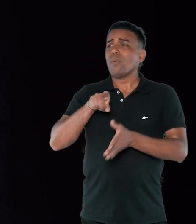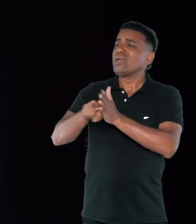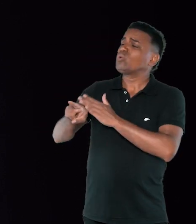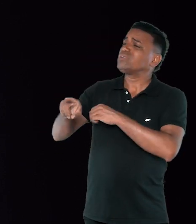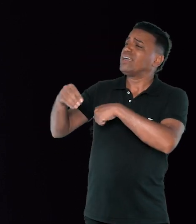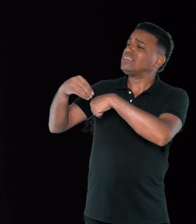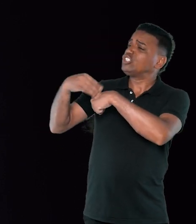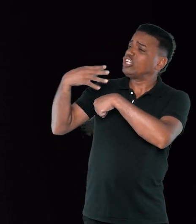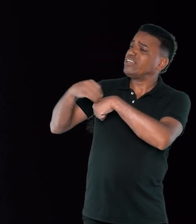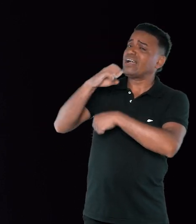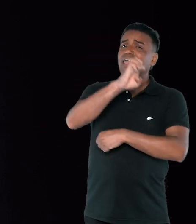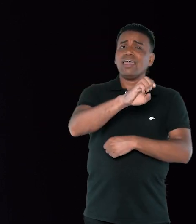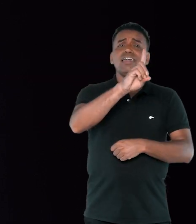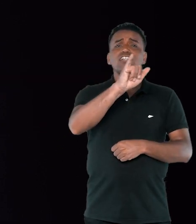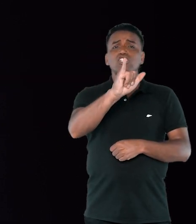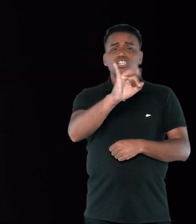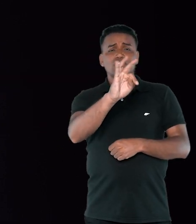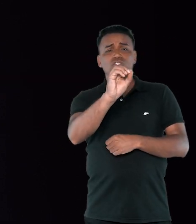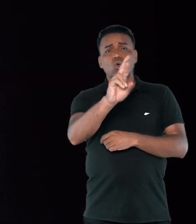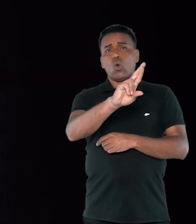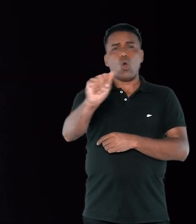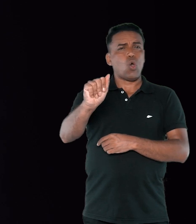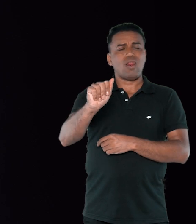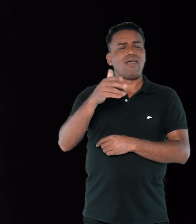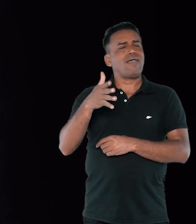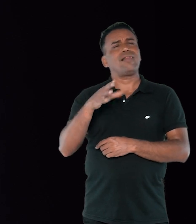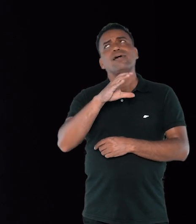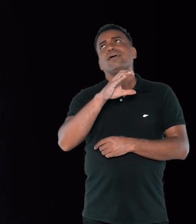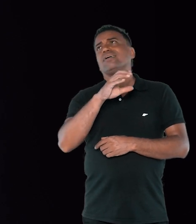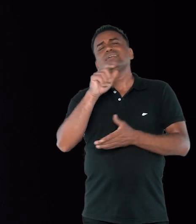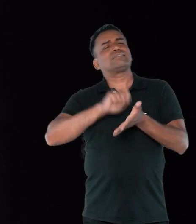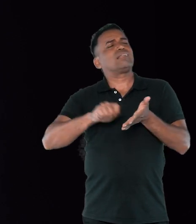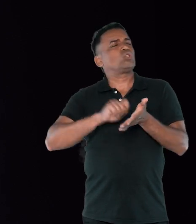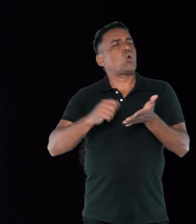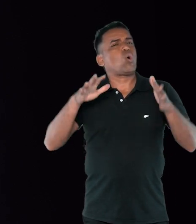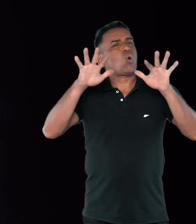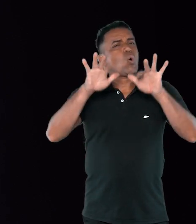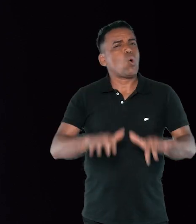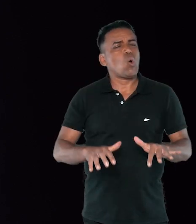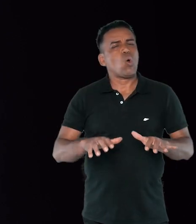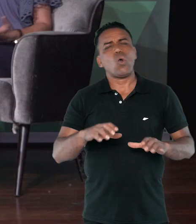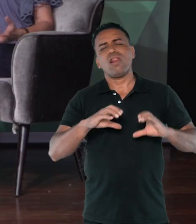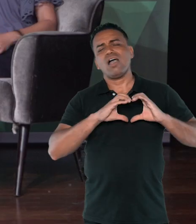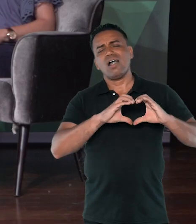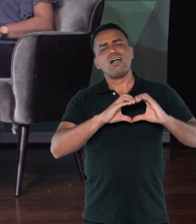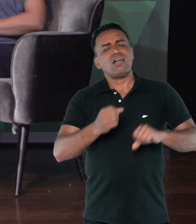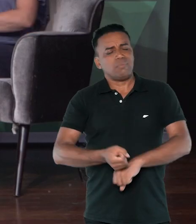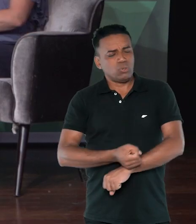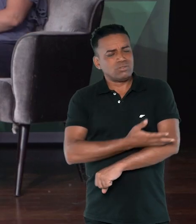ela escrever, né, a orelha, a contracapa. Ela aceitou e eu quase morri de alegria.